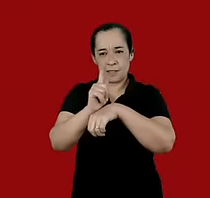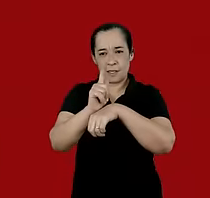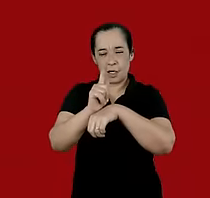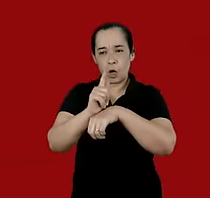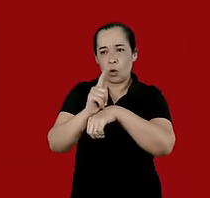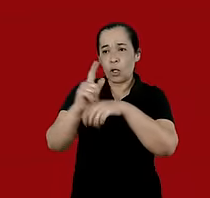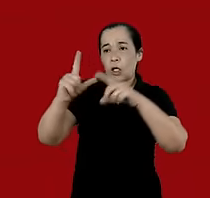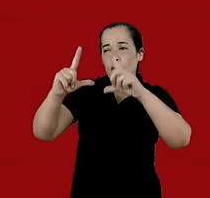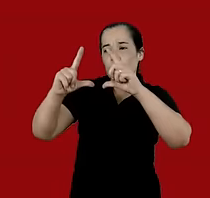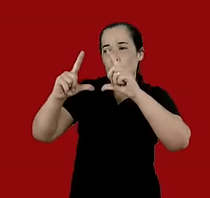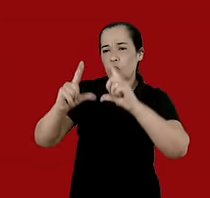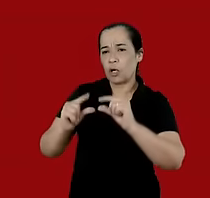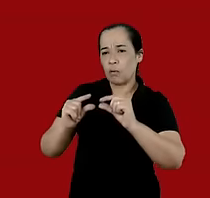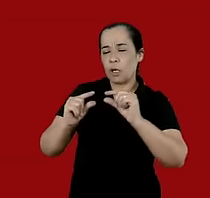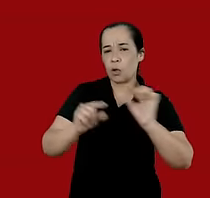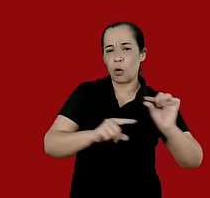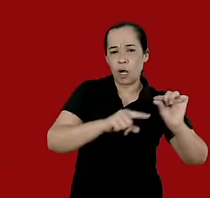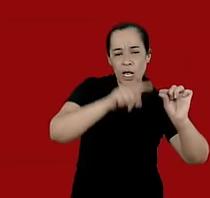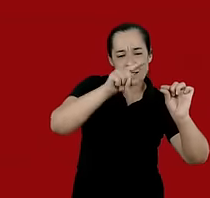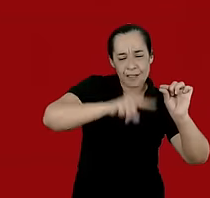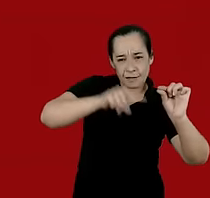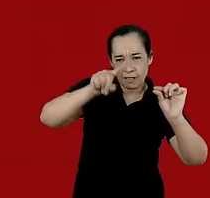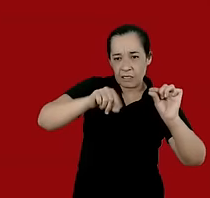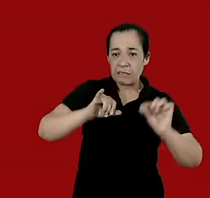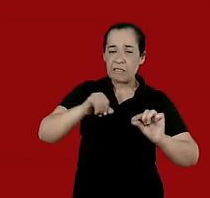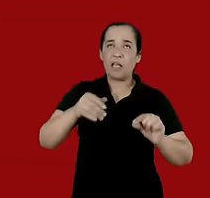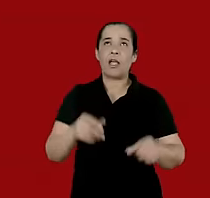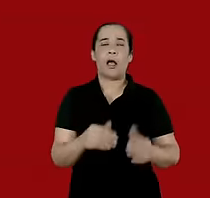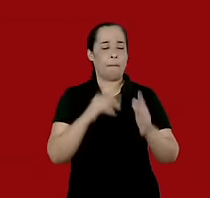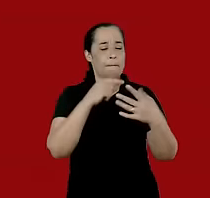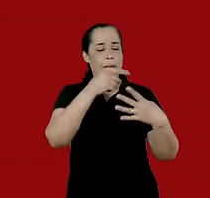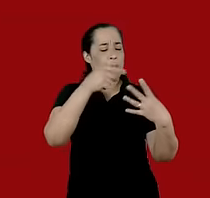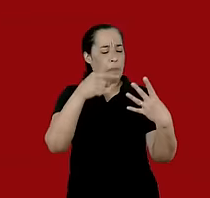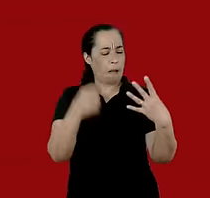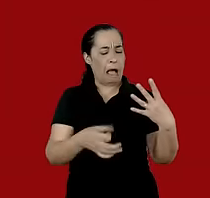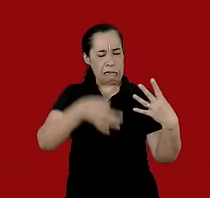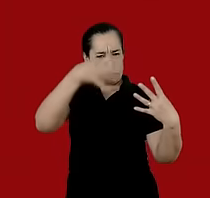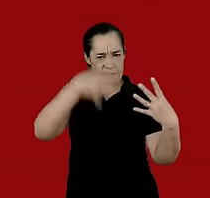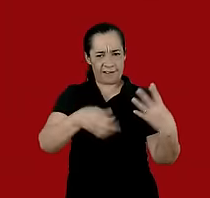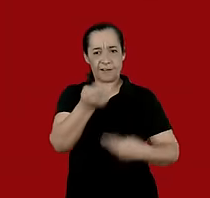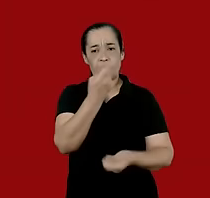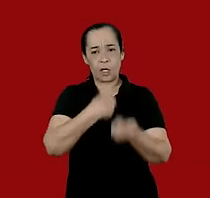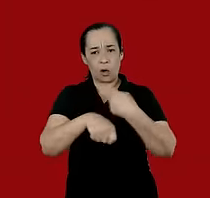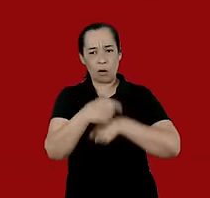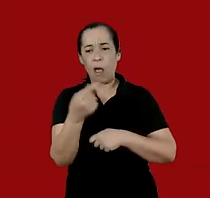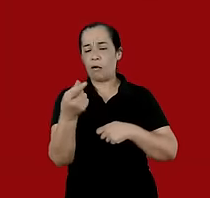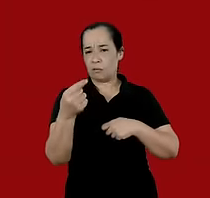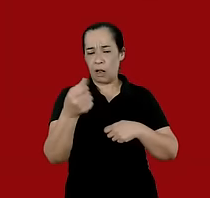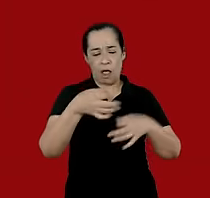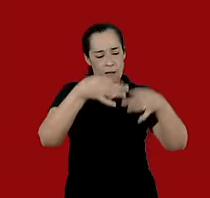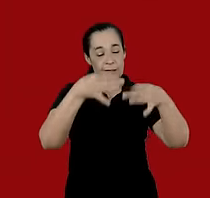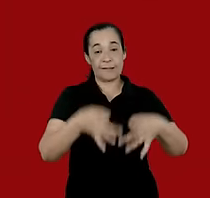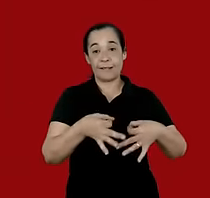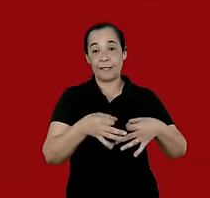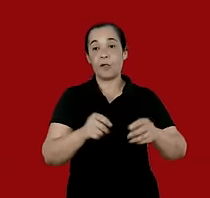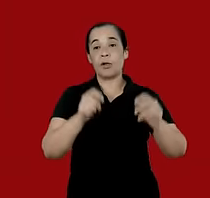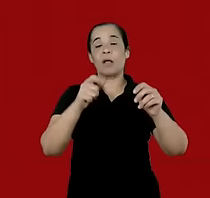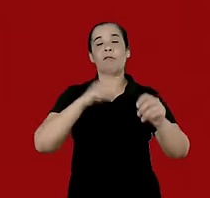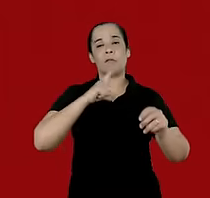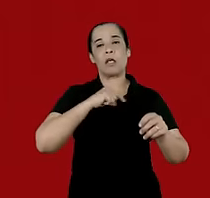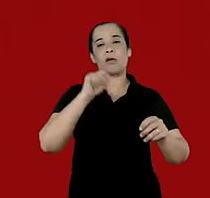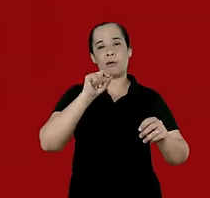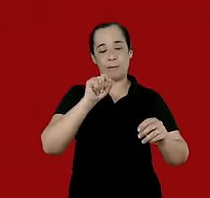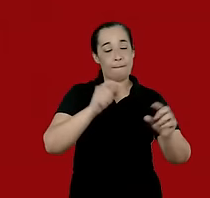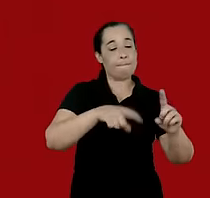ser inerente não tem por mais que esteja tudo certo na economia tudo certo do na precificação a gente vai ter volatilidade só uma coisa